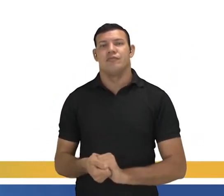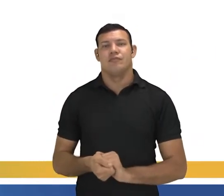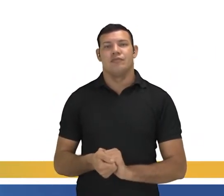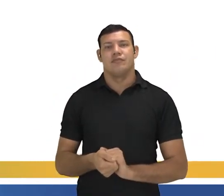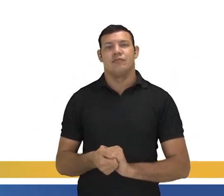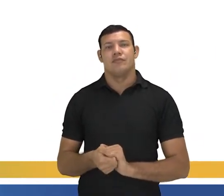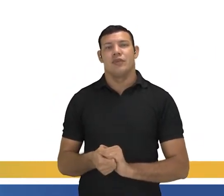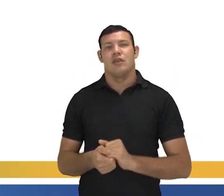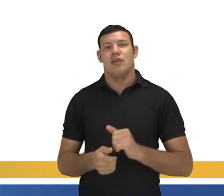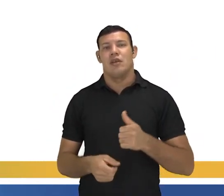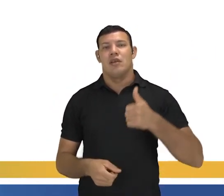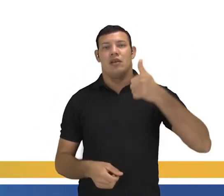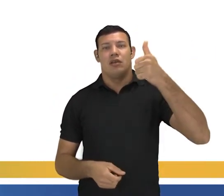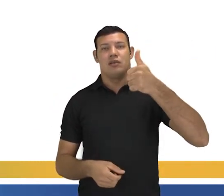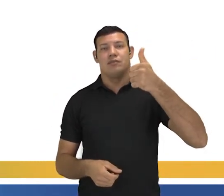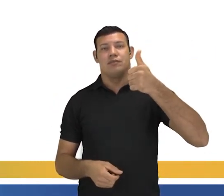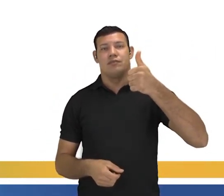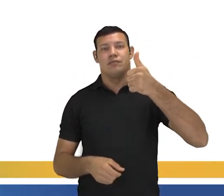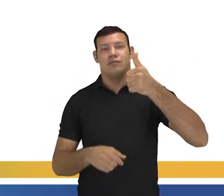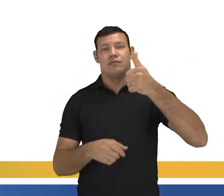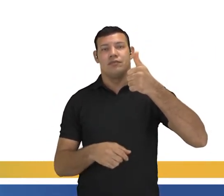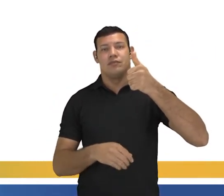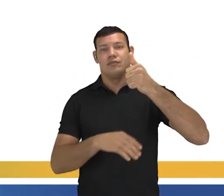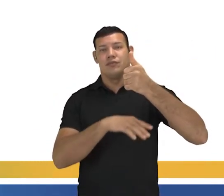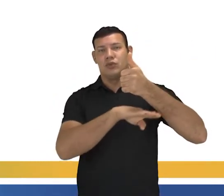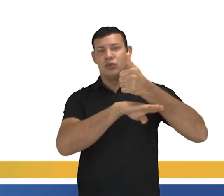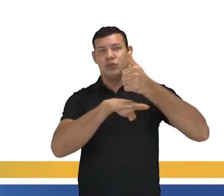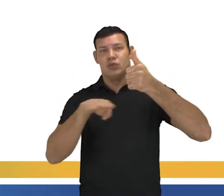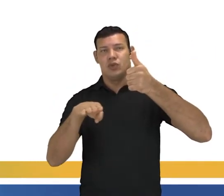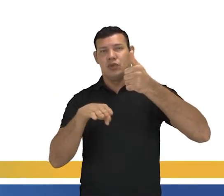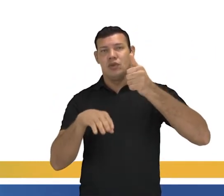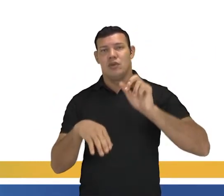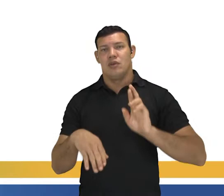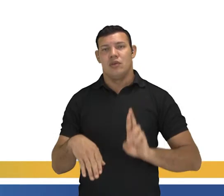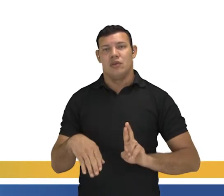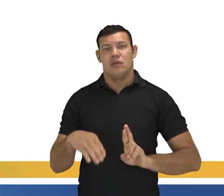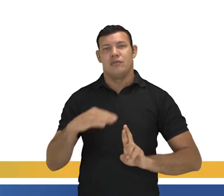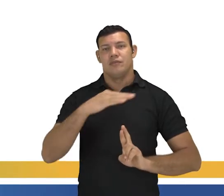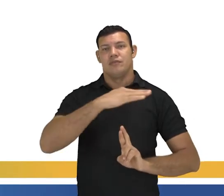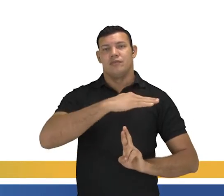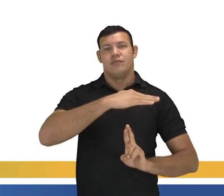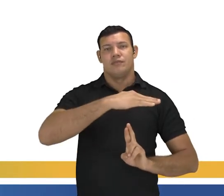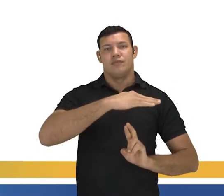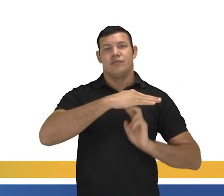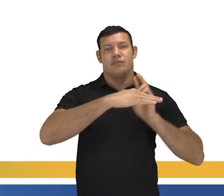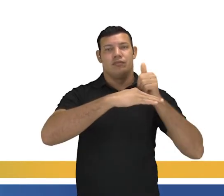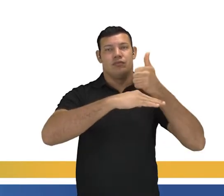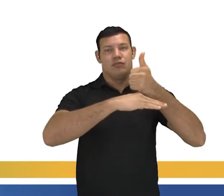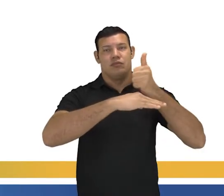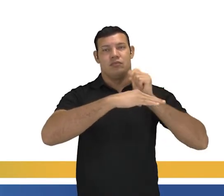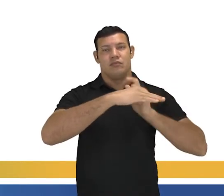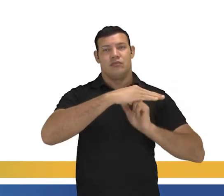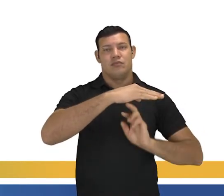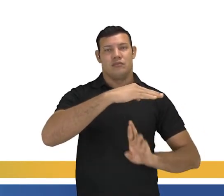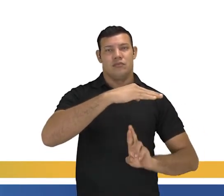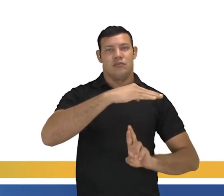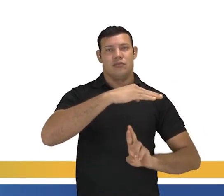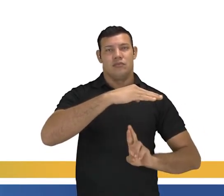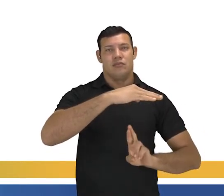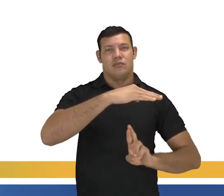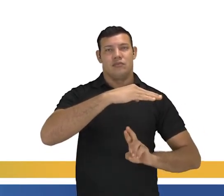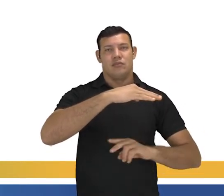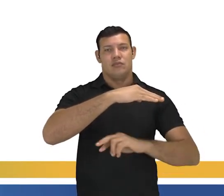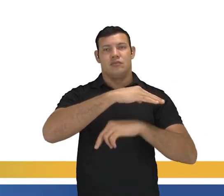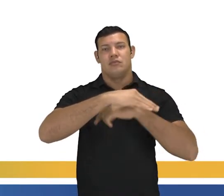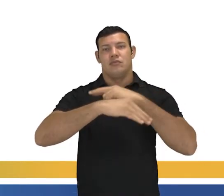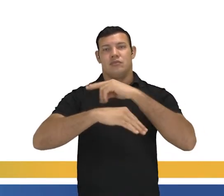da associação vai ser igual à soma dos inversos das resistências associadas. Diferente da associação em série que